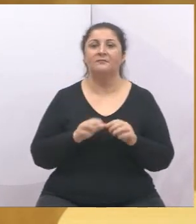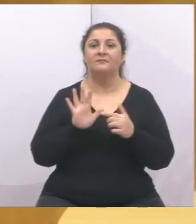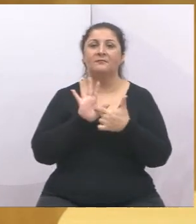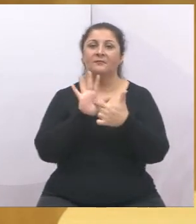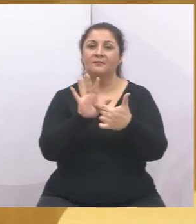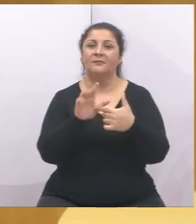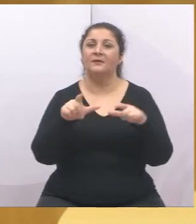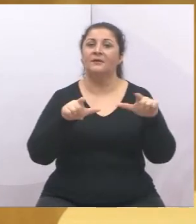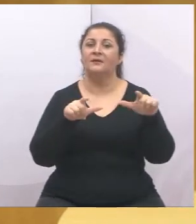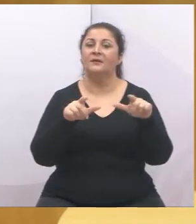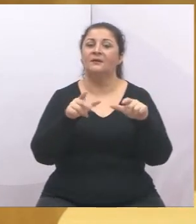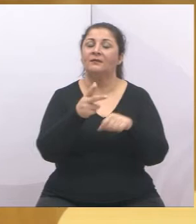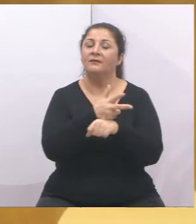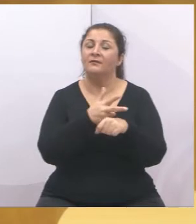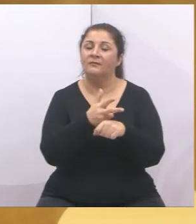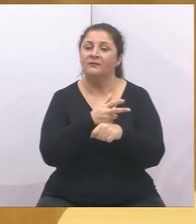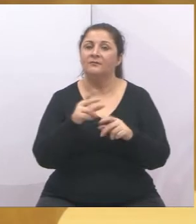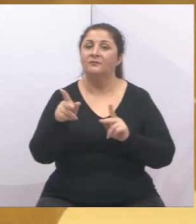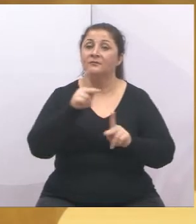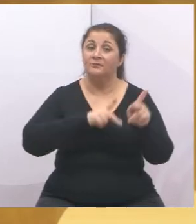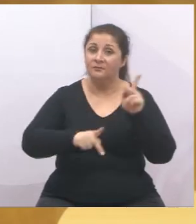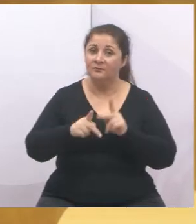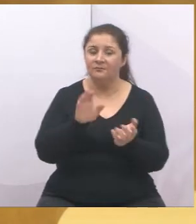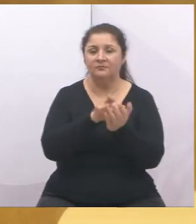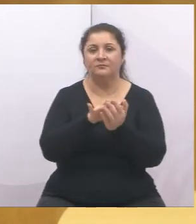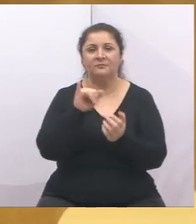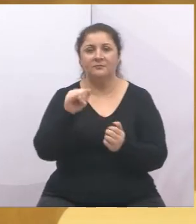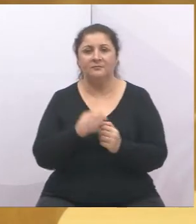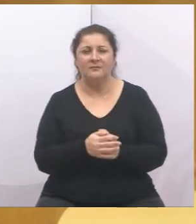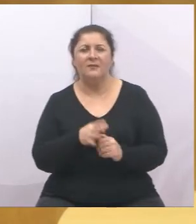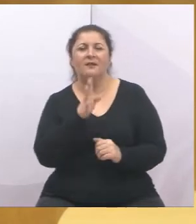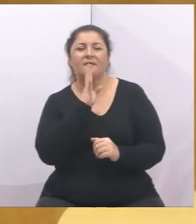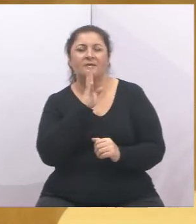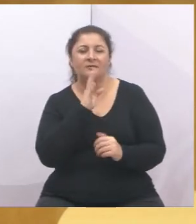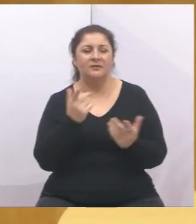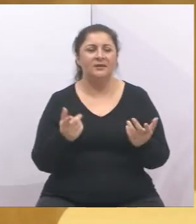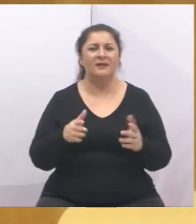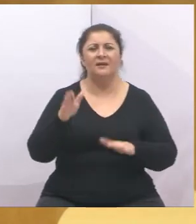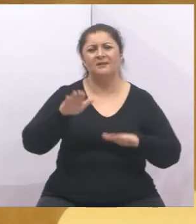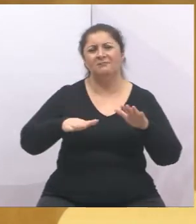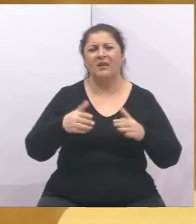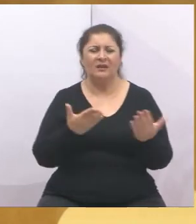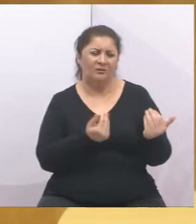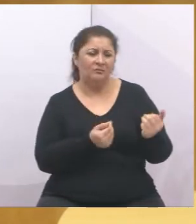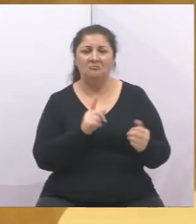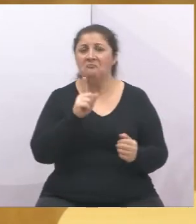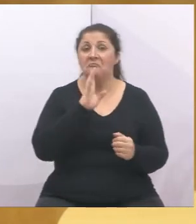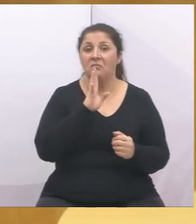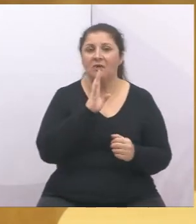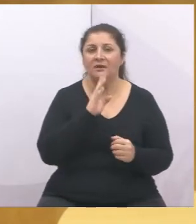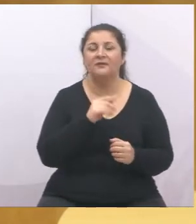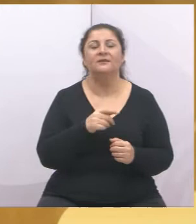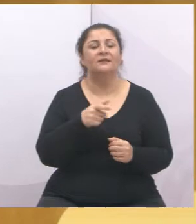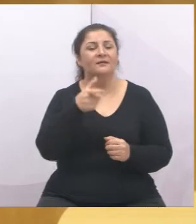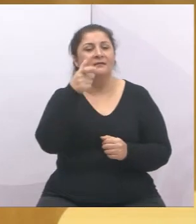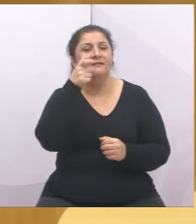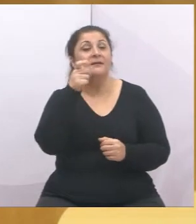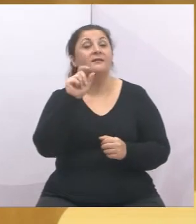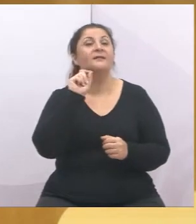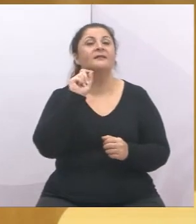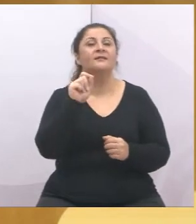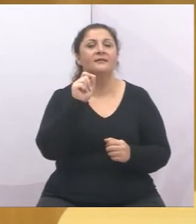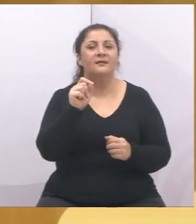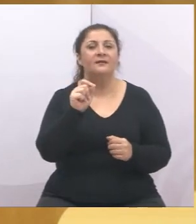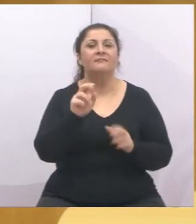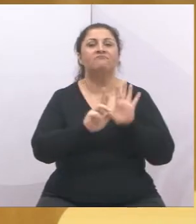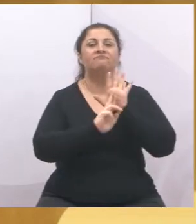para a população de Jacareí ter uma noção, aqueles que não conhecem, aqueles que são mais novos, conhecer mais um pouquinho de quem foi o